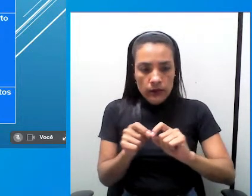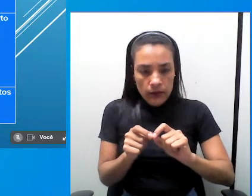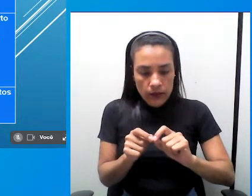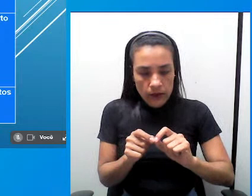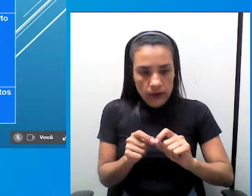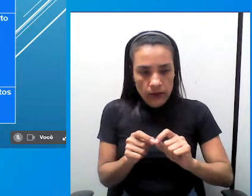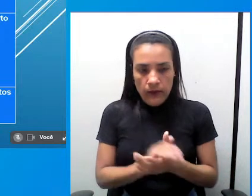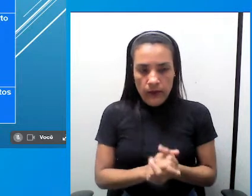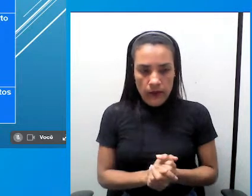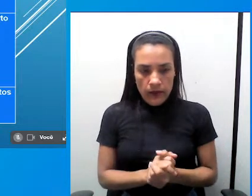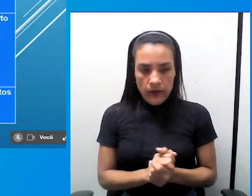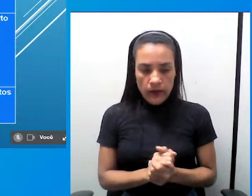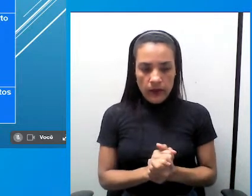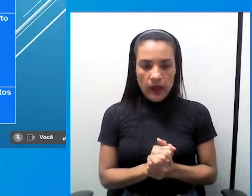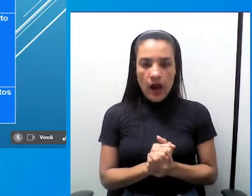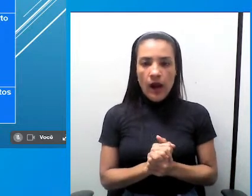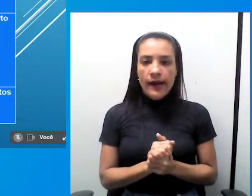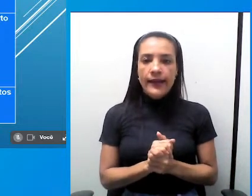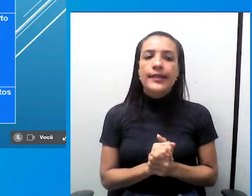semestre.